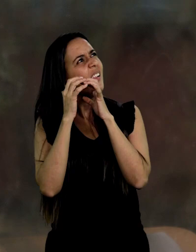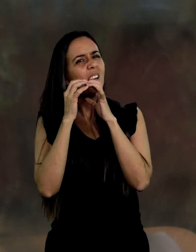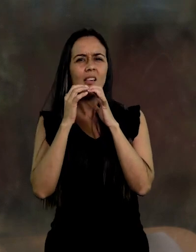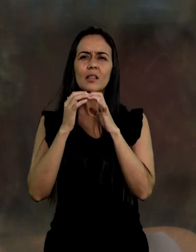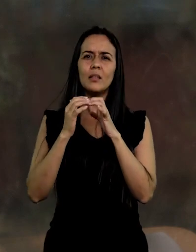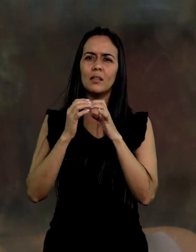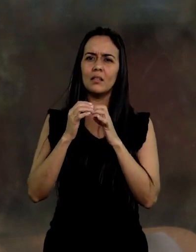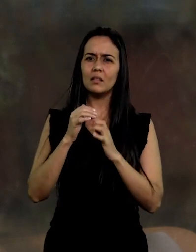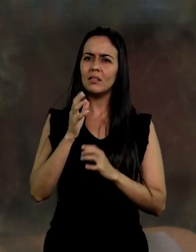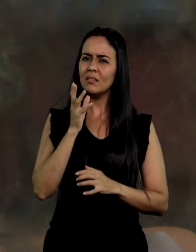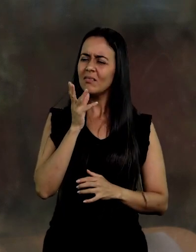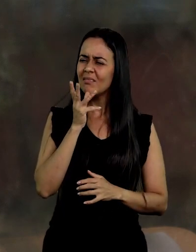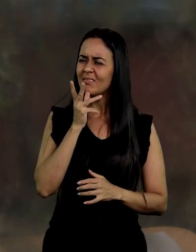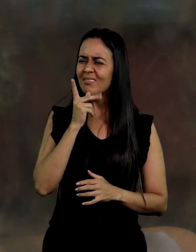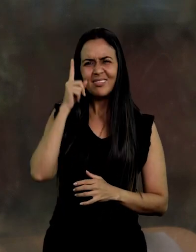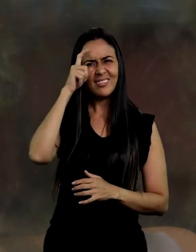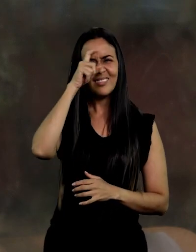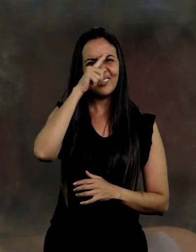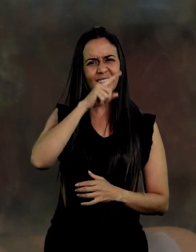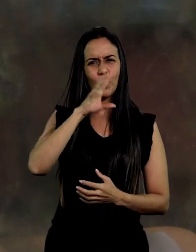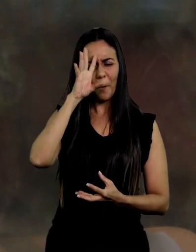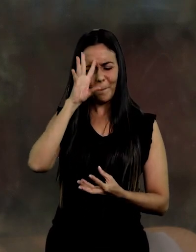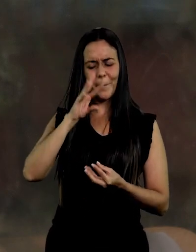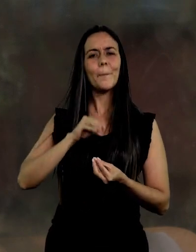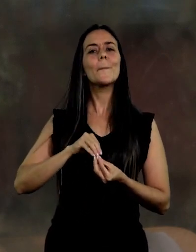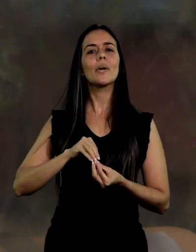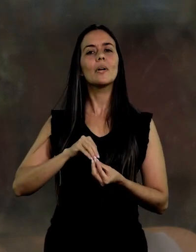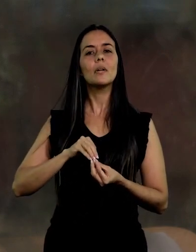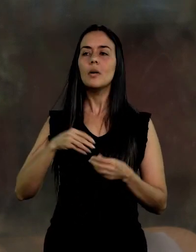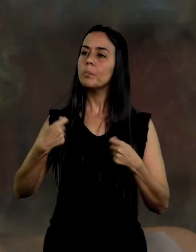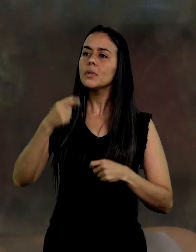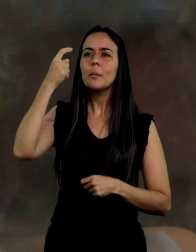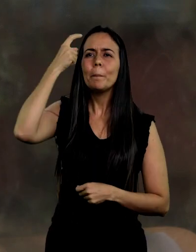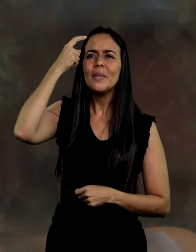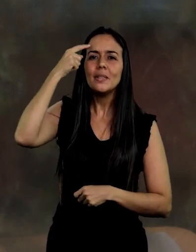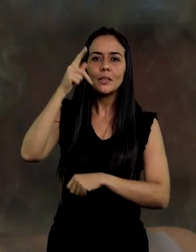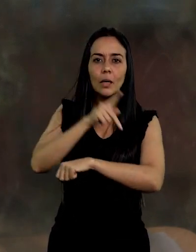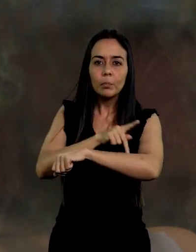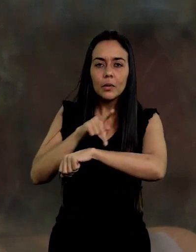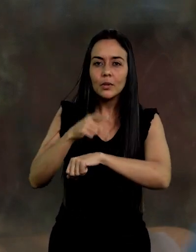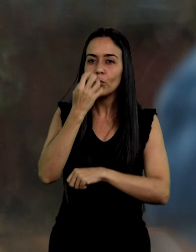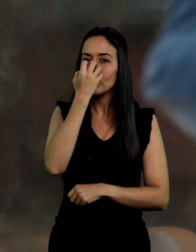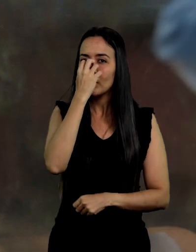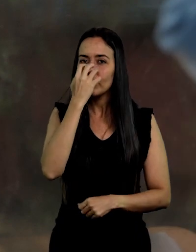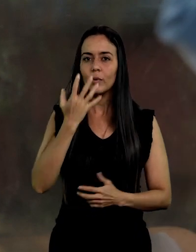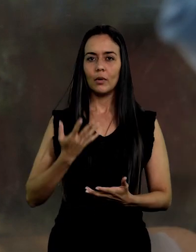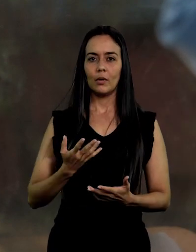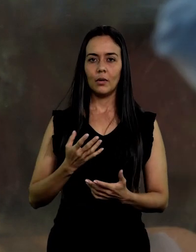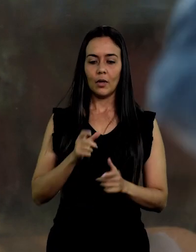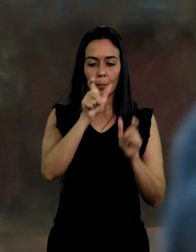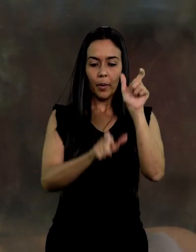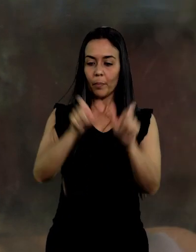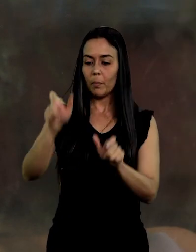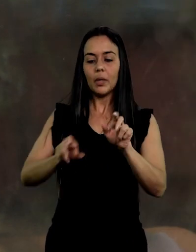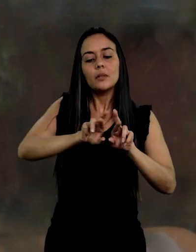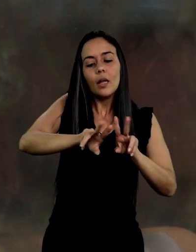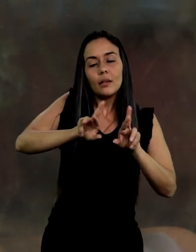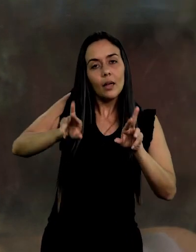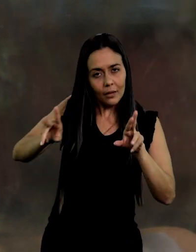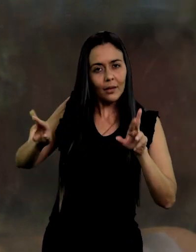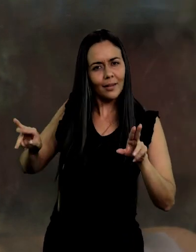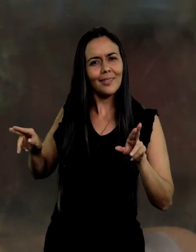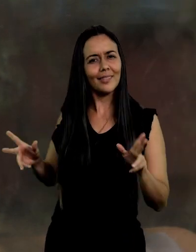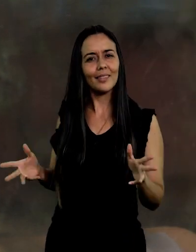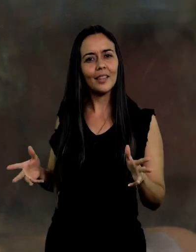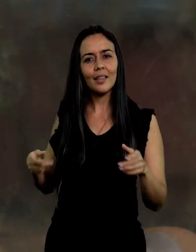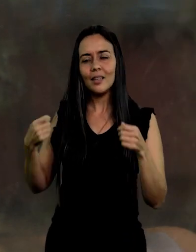pensar numa pedagogia do palhaço, da diferença, da singularidade, da inadequação,